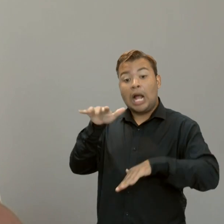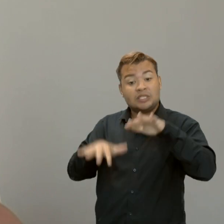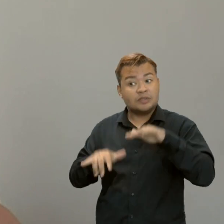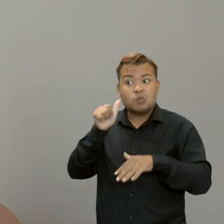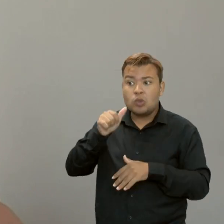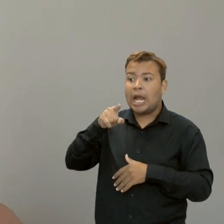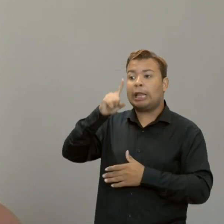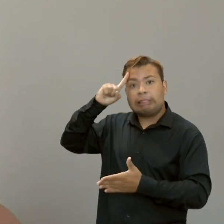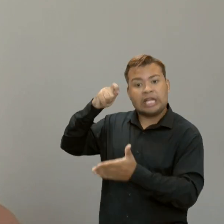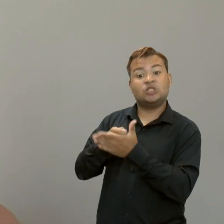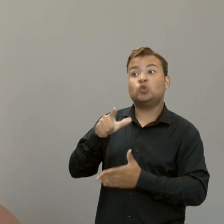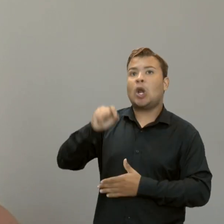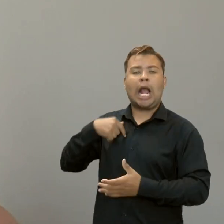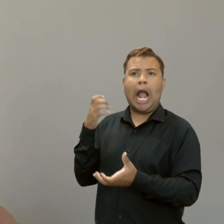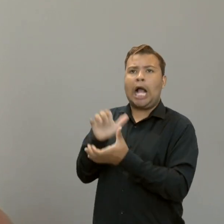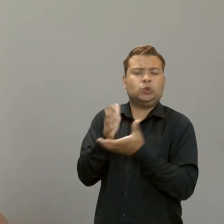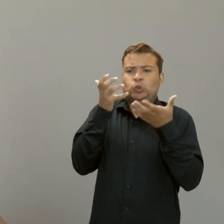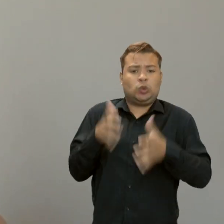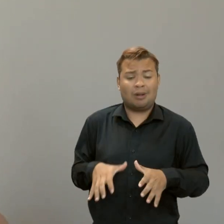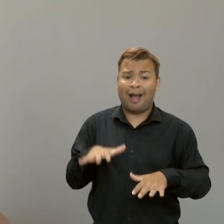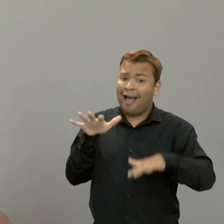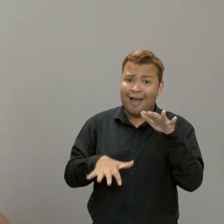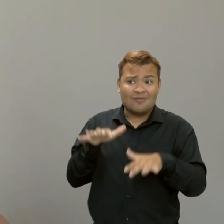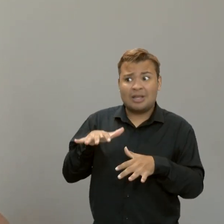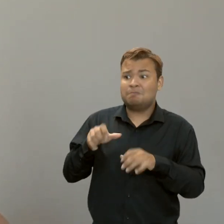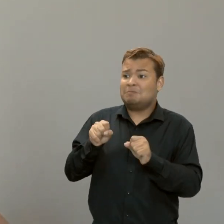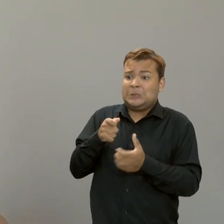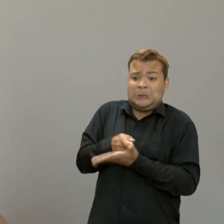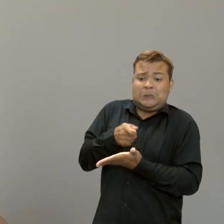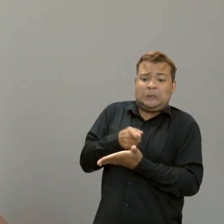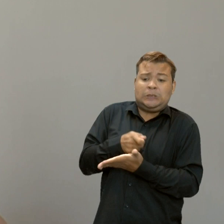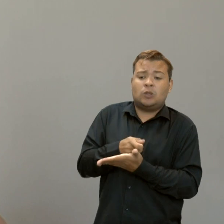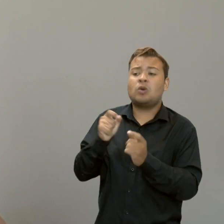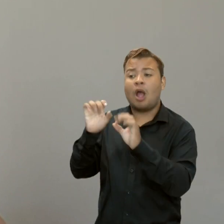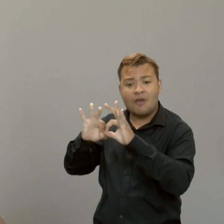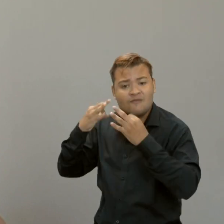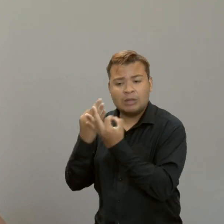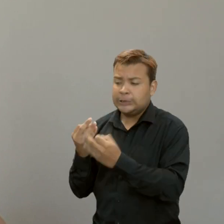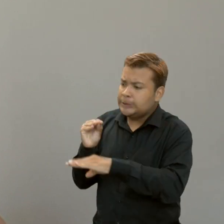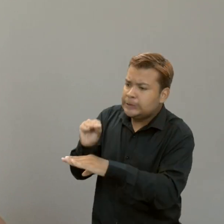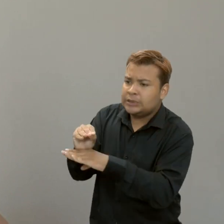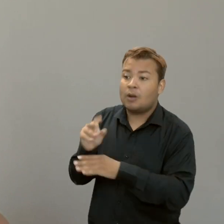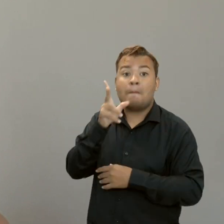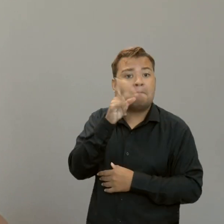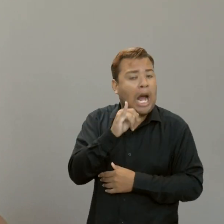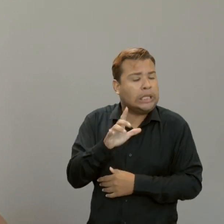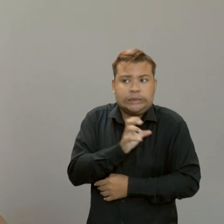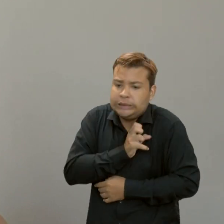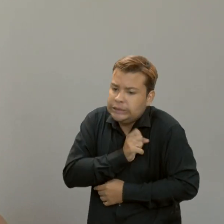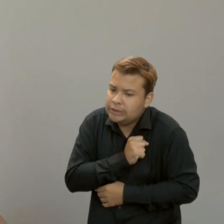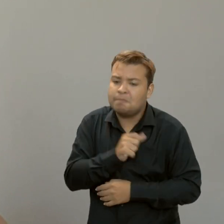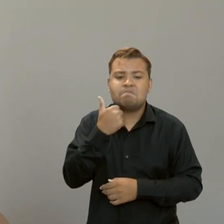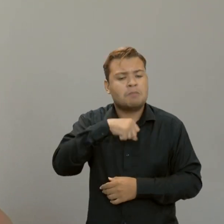né, Camila? Mas ela teve que ser forçada a se dedicar a essa família, a esse pai que ela adorava, a essa mãe